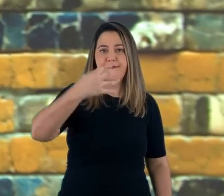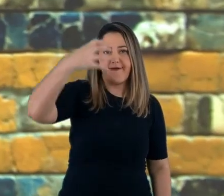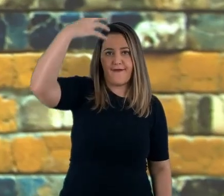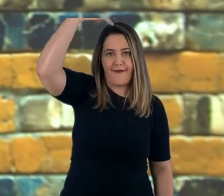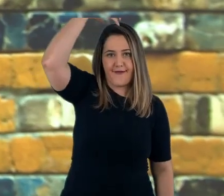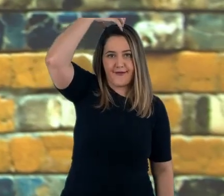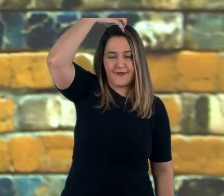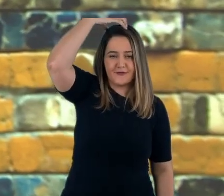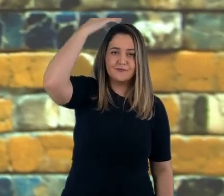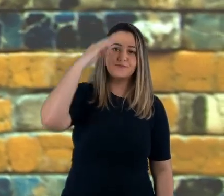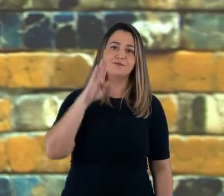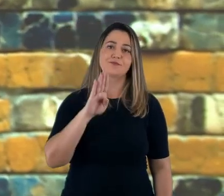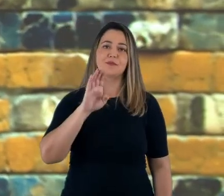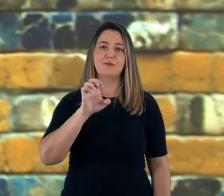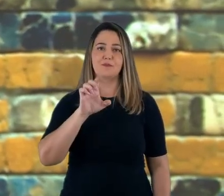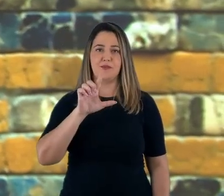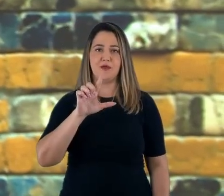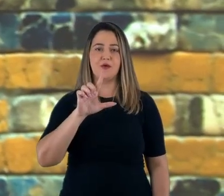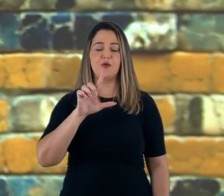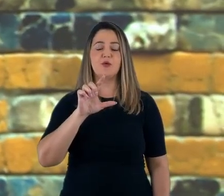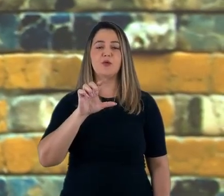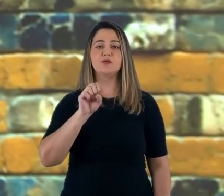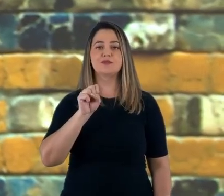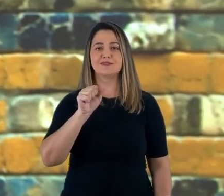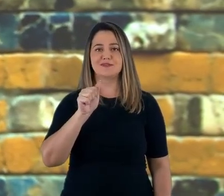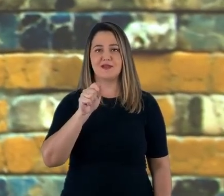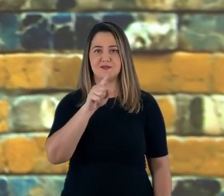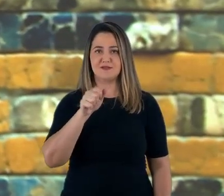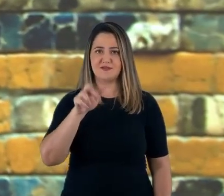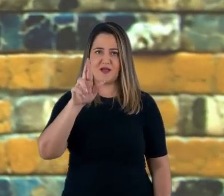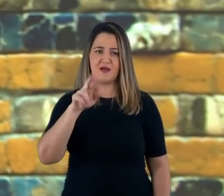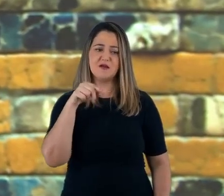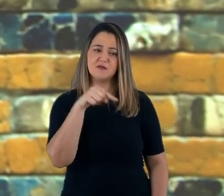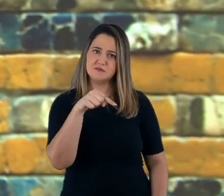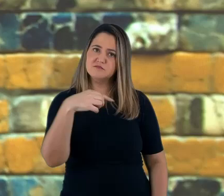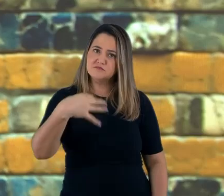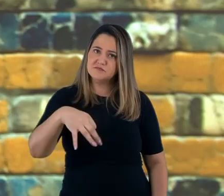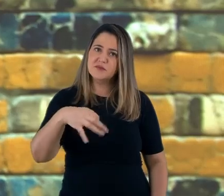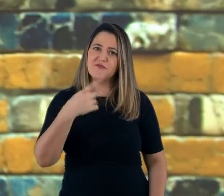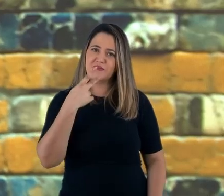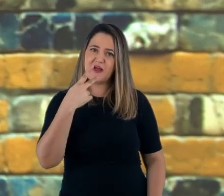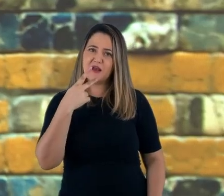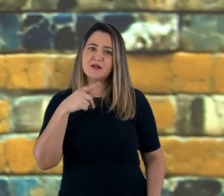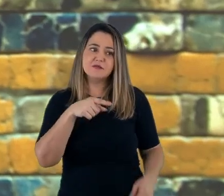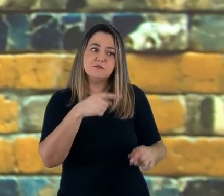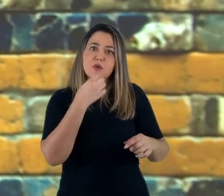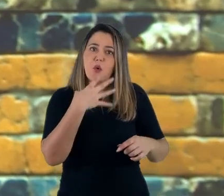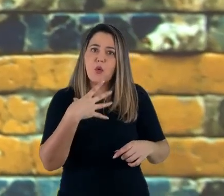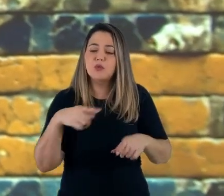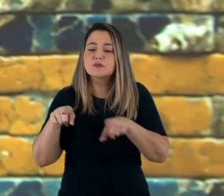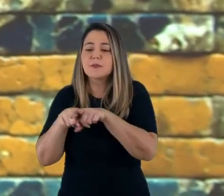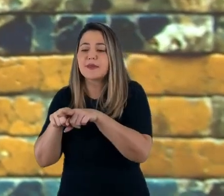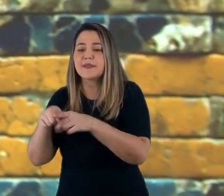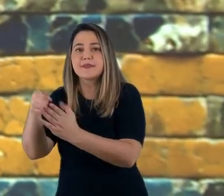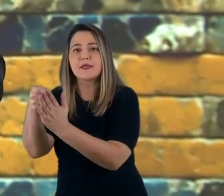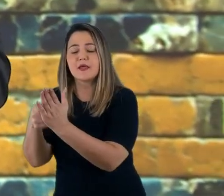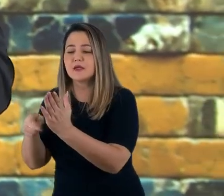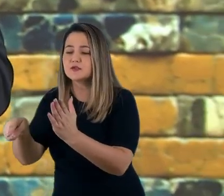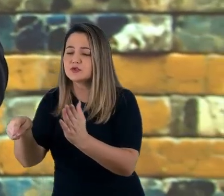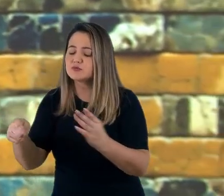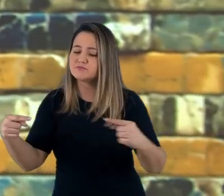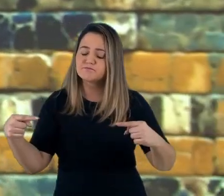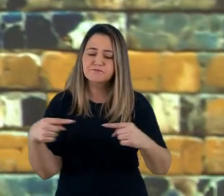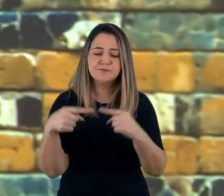com Nabonido, não estaria de maneira nenhuma desmentindo a Bíblia, mas até esclarecendo o texto bíblico. Sabe por